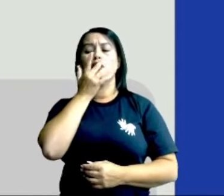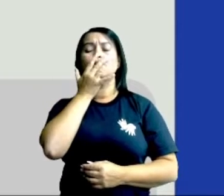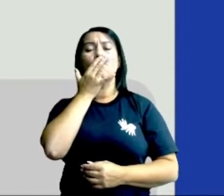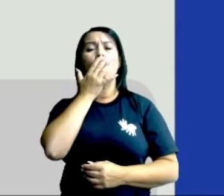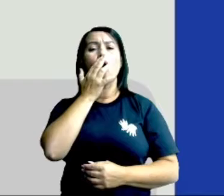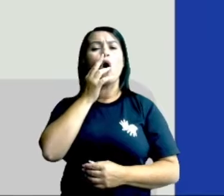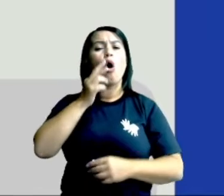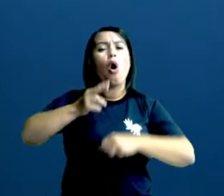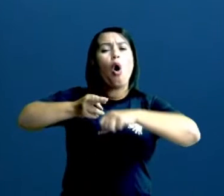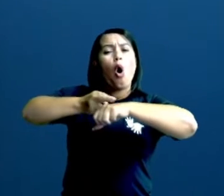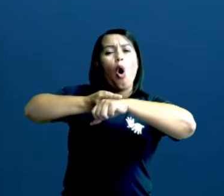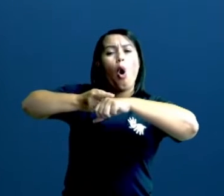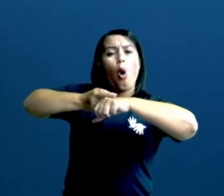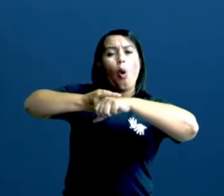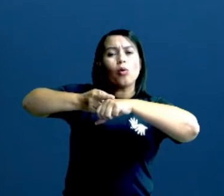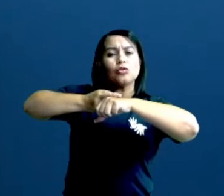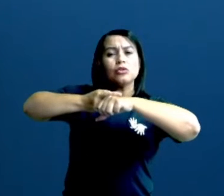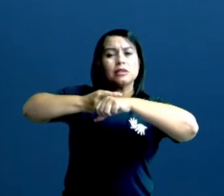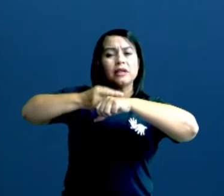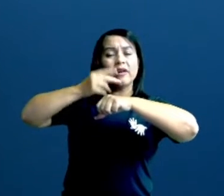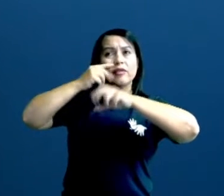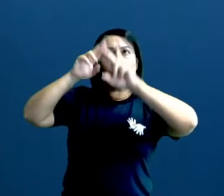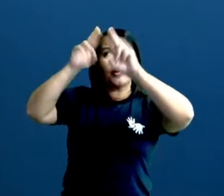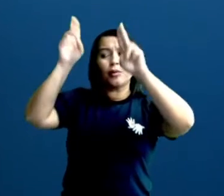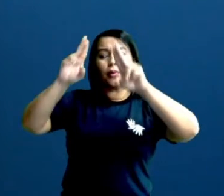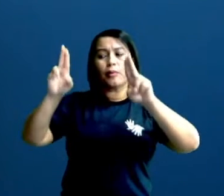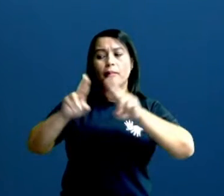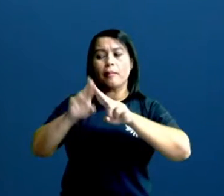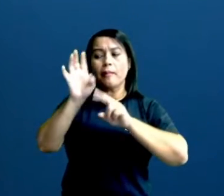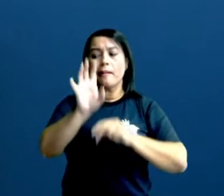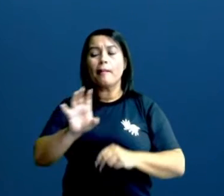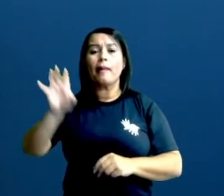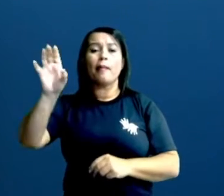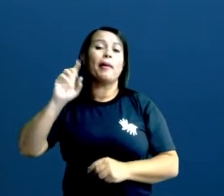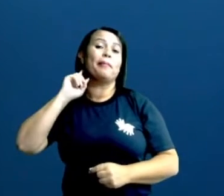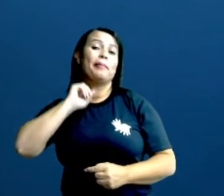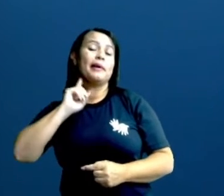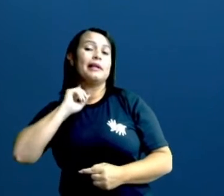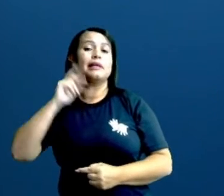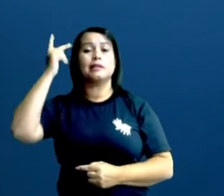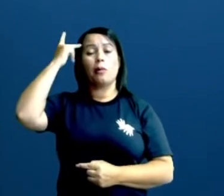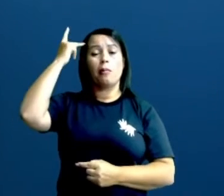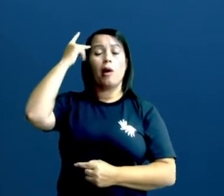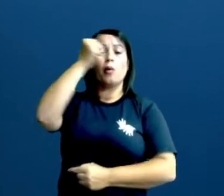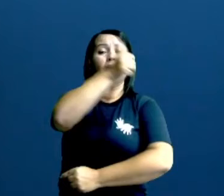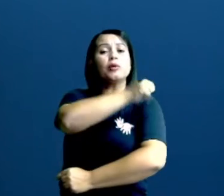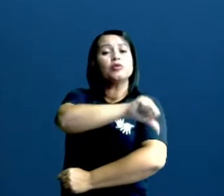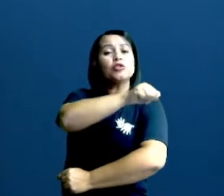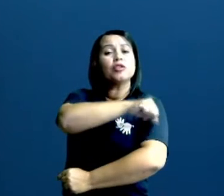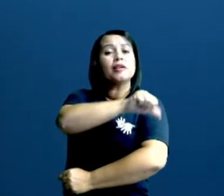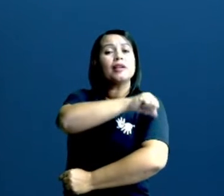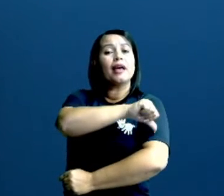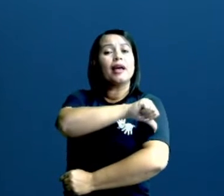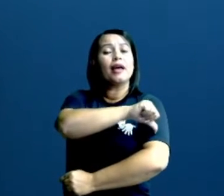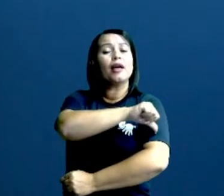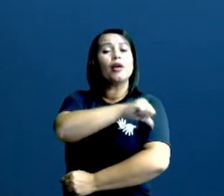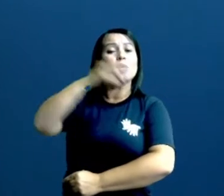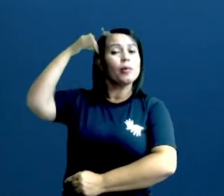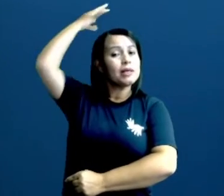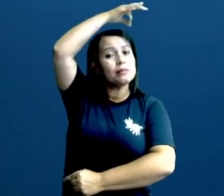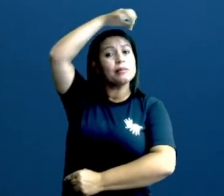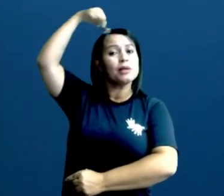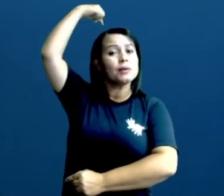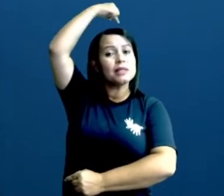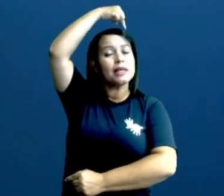roxinha aqui, ó, no mapa, né? E vai ser composta por Minas, São Paulo, Rio de Janeiro e Espírito